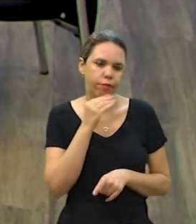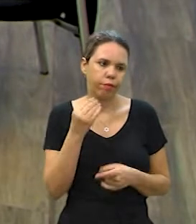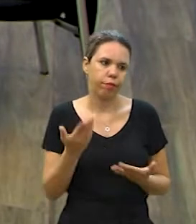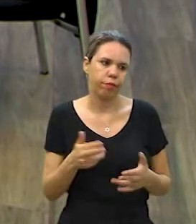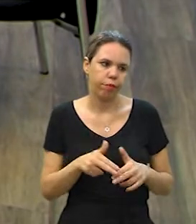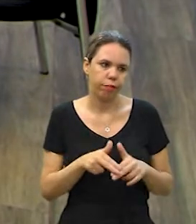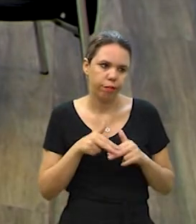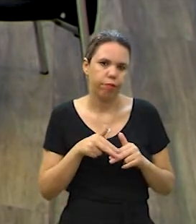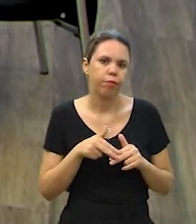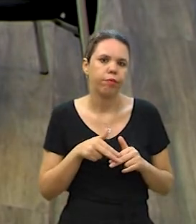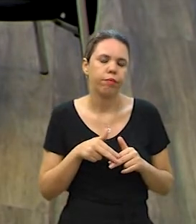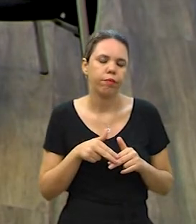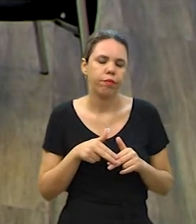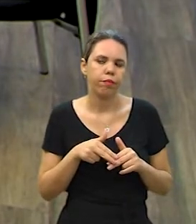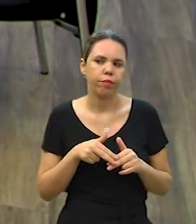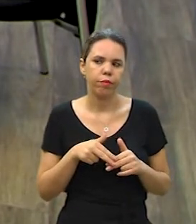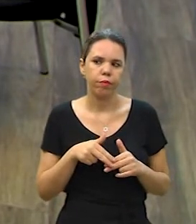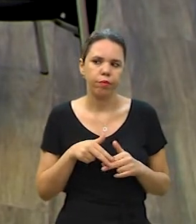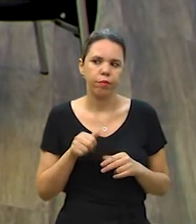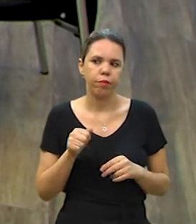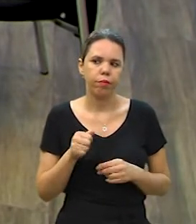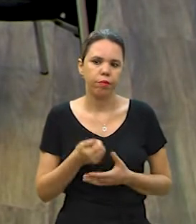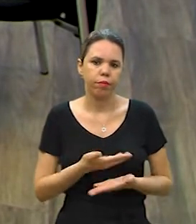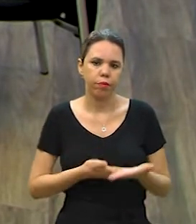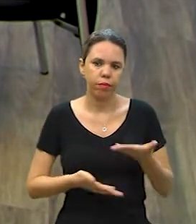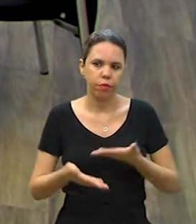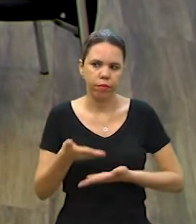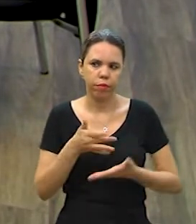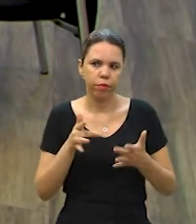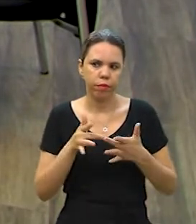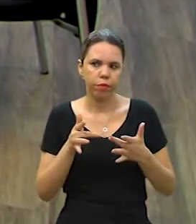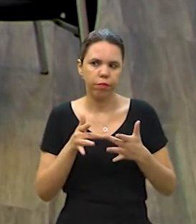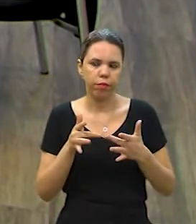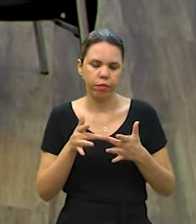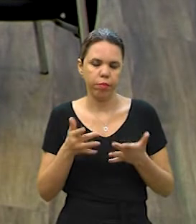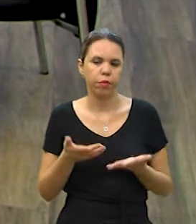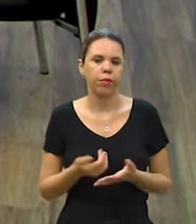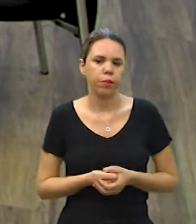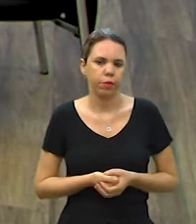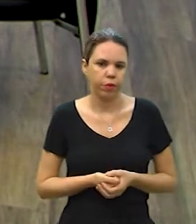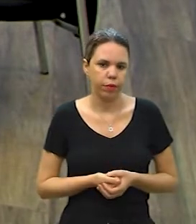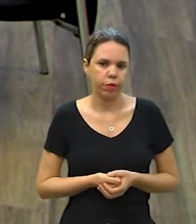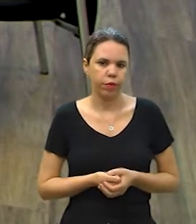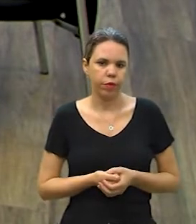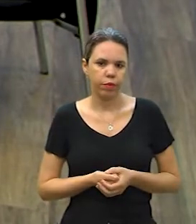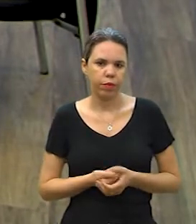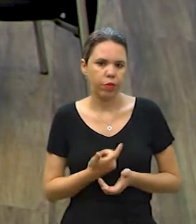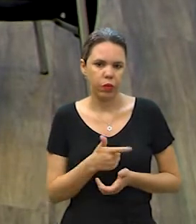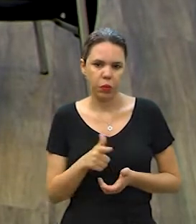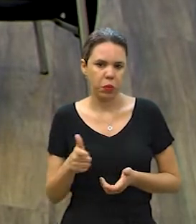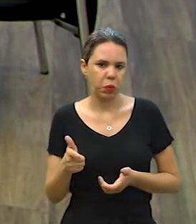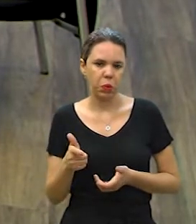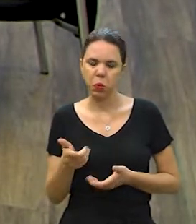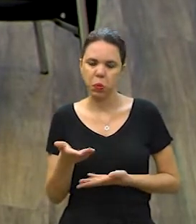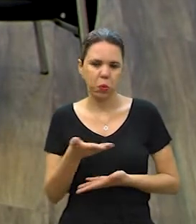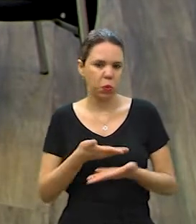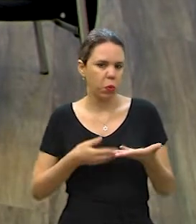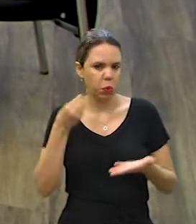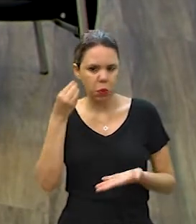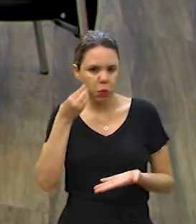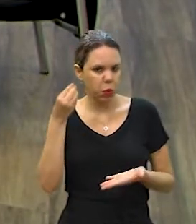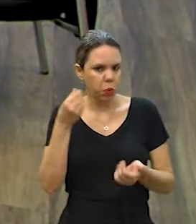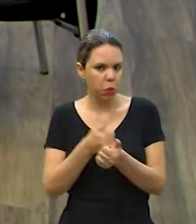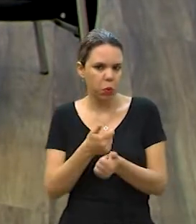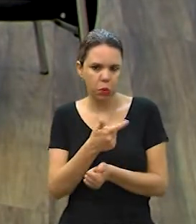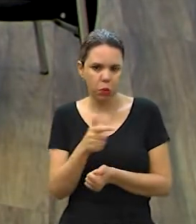conta até da questão da sociabilidade entre eles, não tem essa troca, essa proximidade.